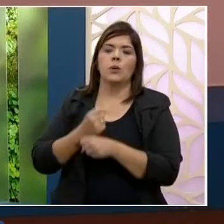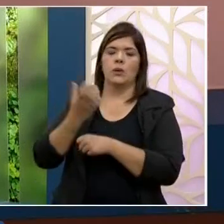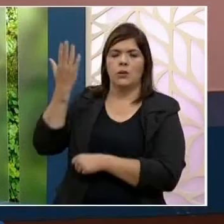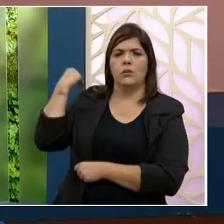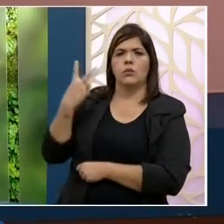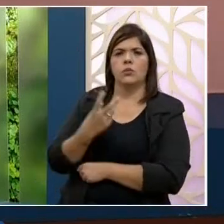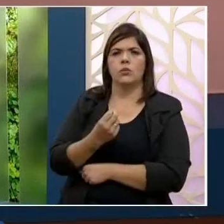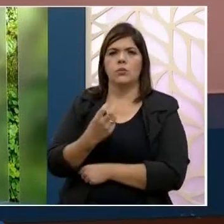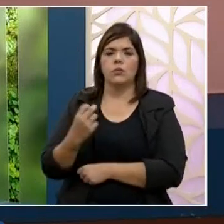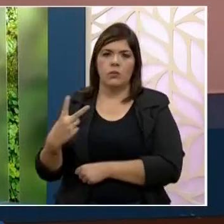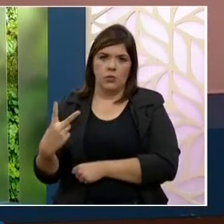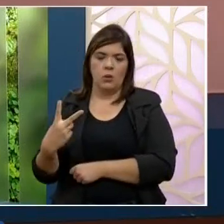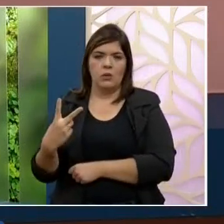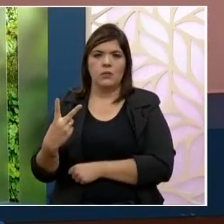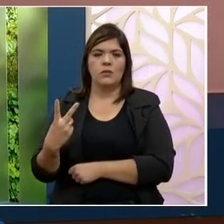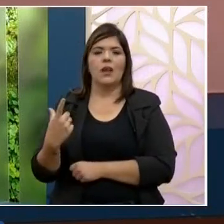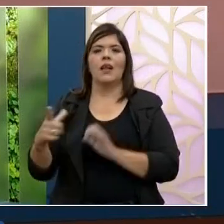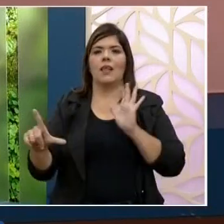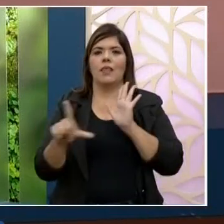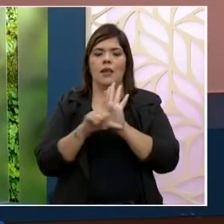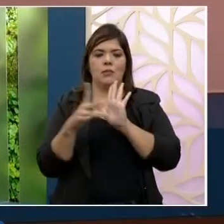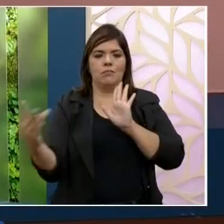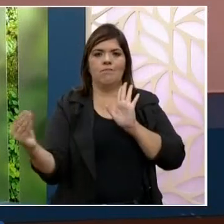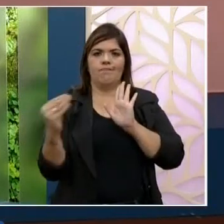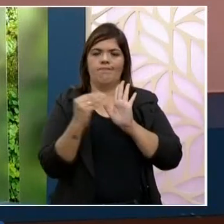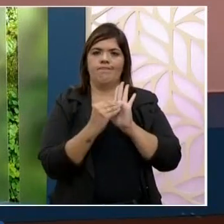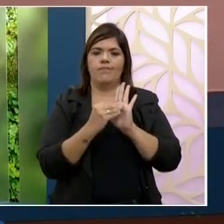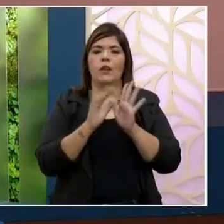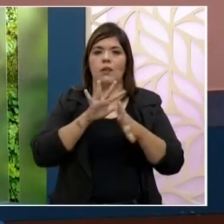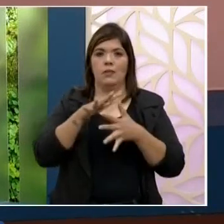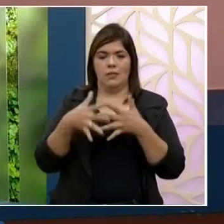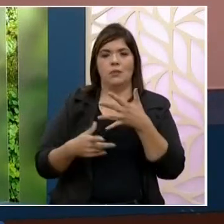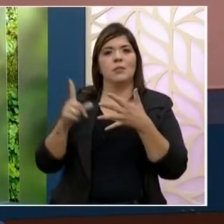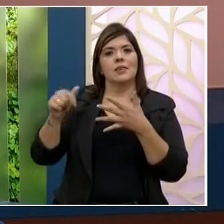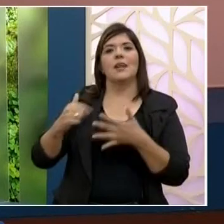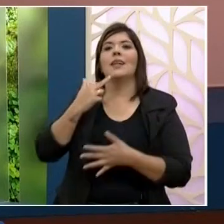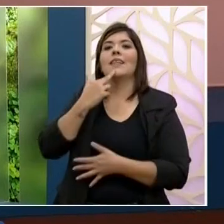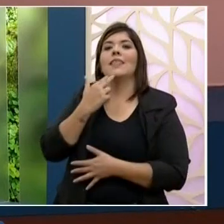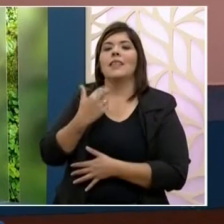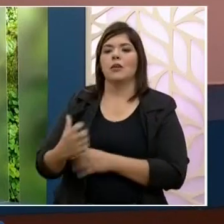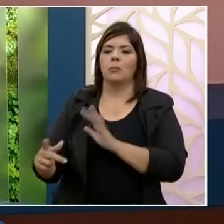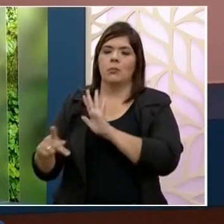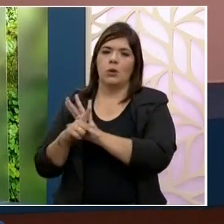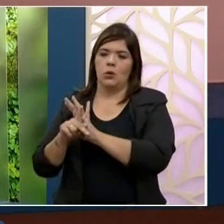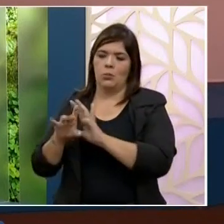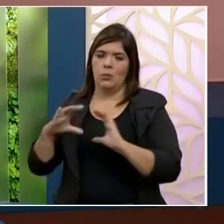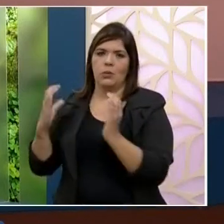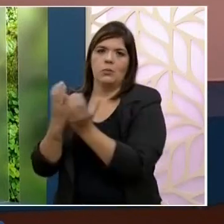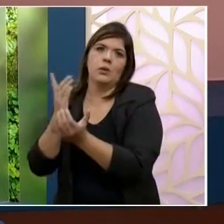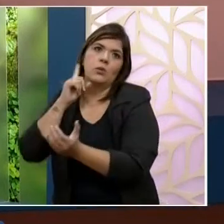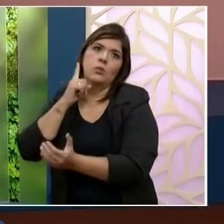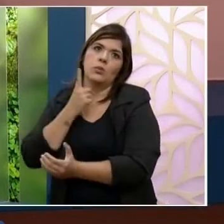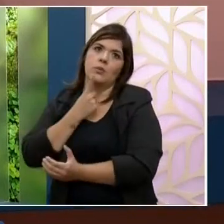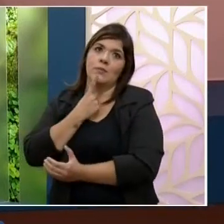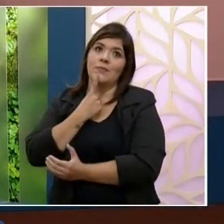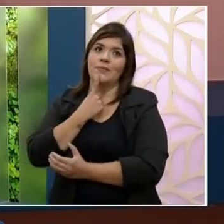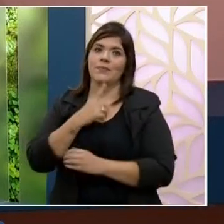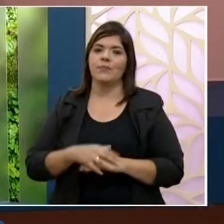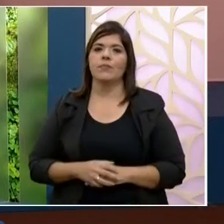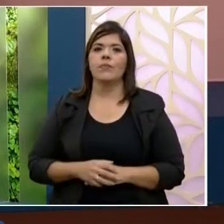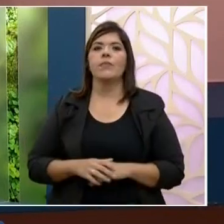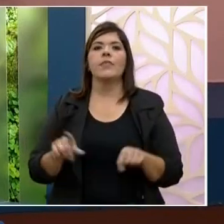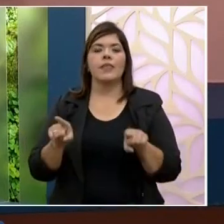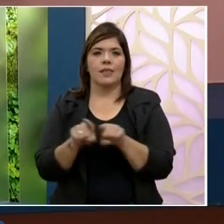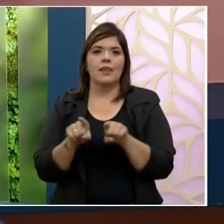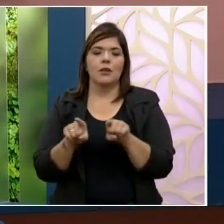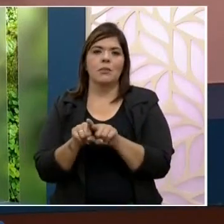que realmente foi colocado como lei que a Libras, ela é a língua materna do surdo. Né? Então ele também